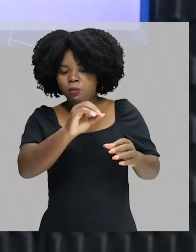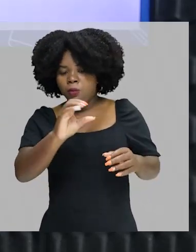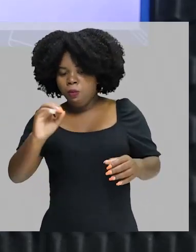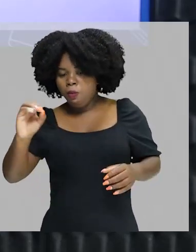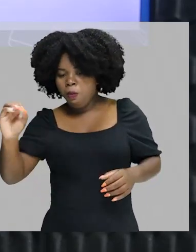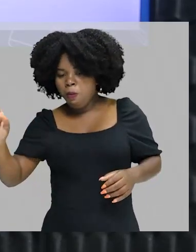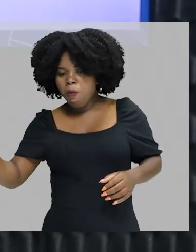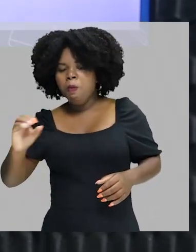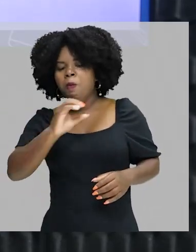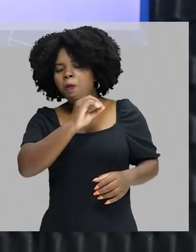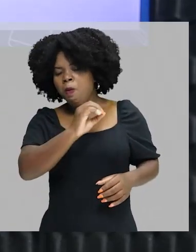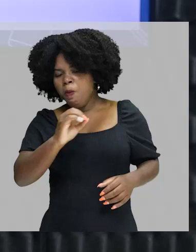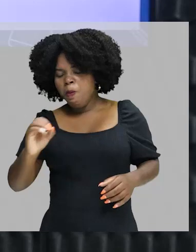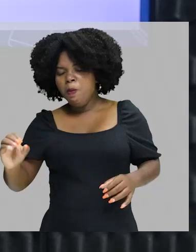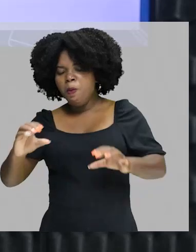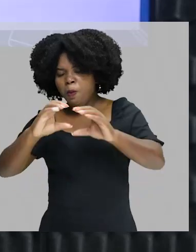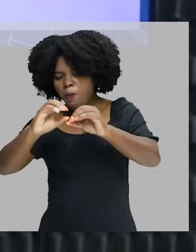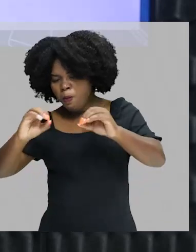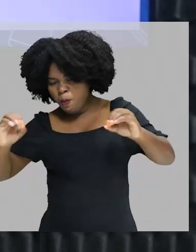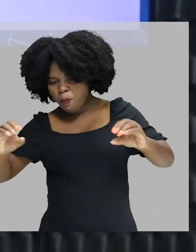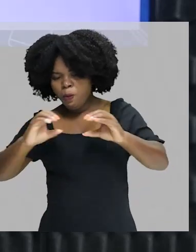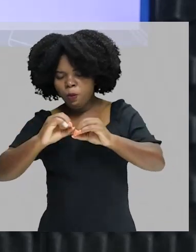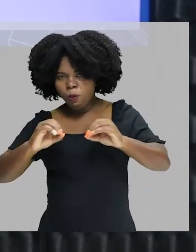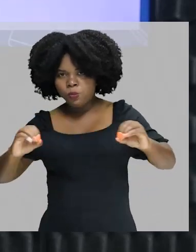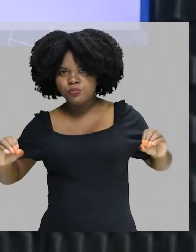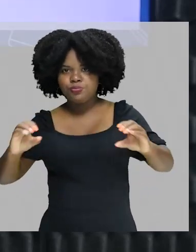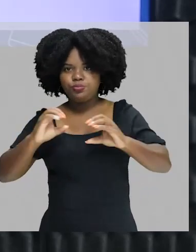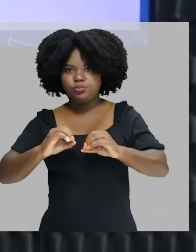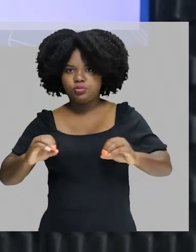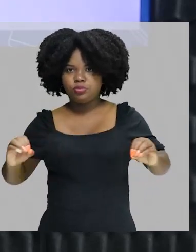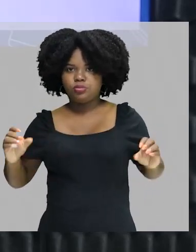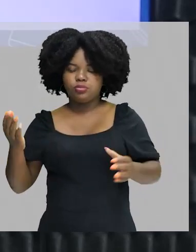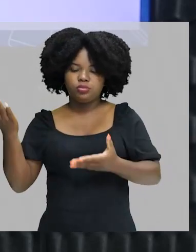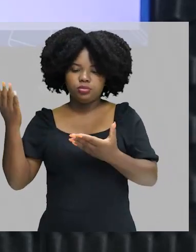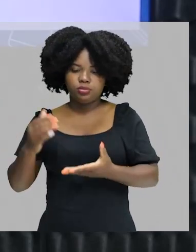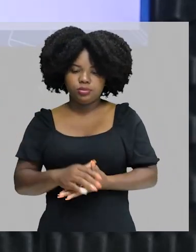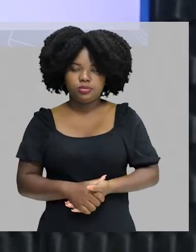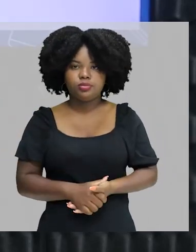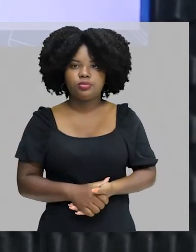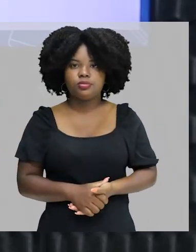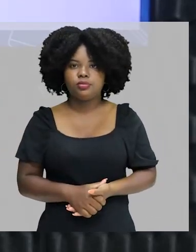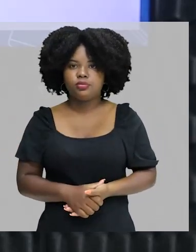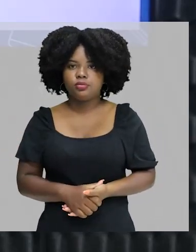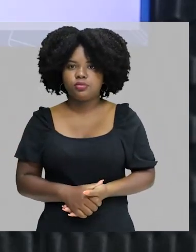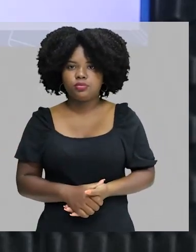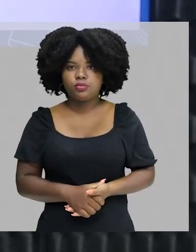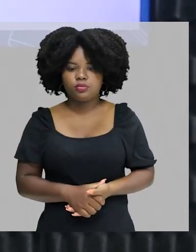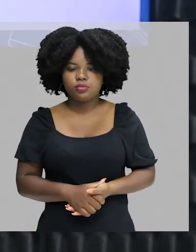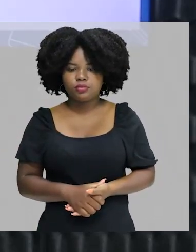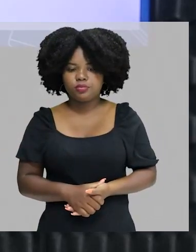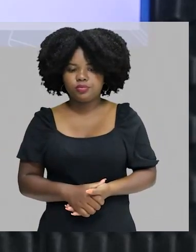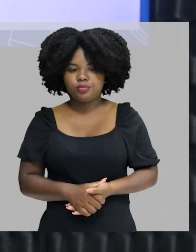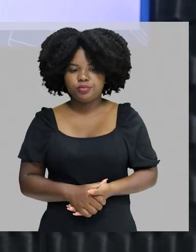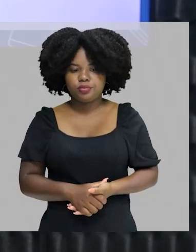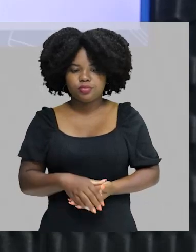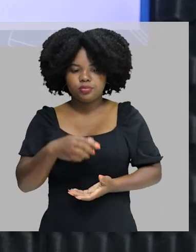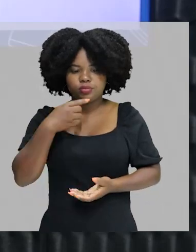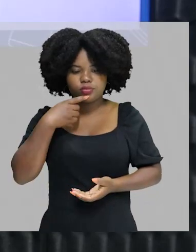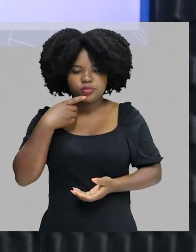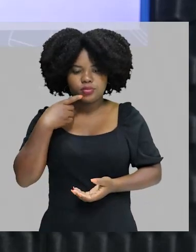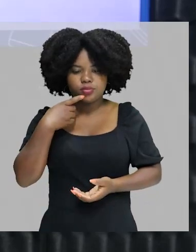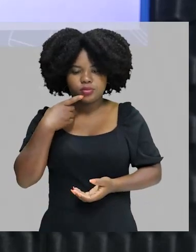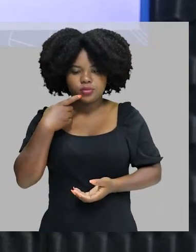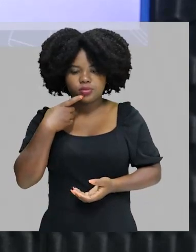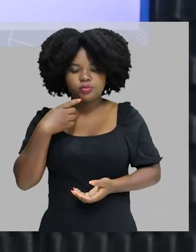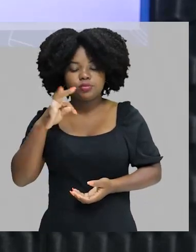quê? Os fios, já que são lineares. Os polímeros lineares são